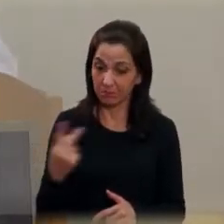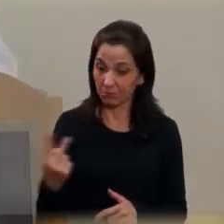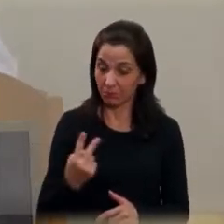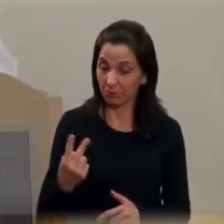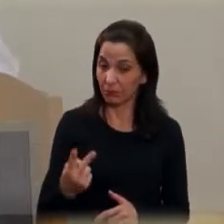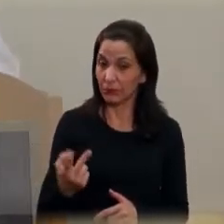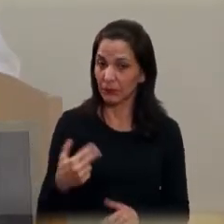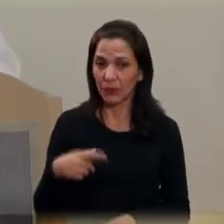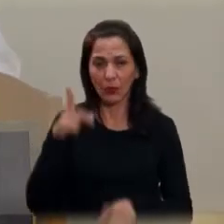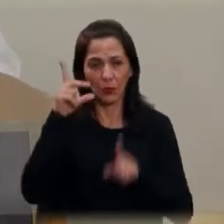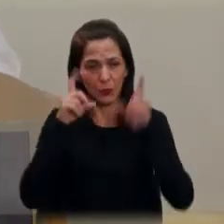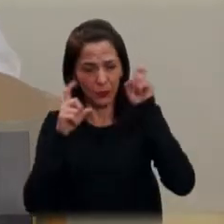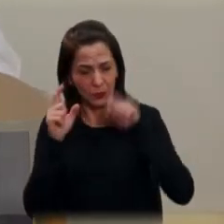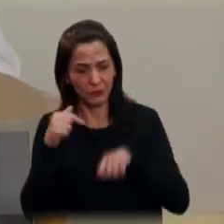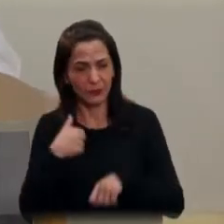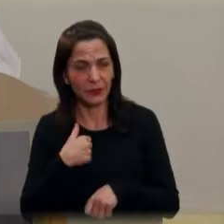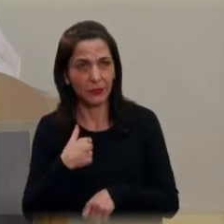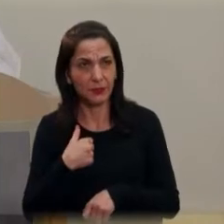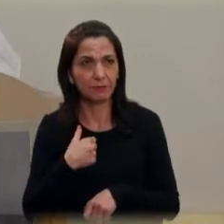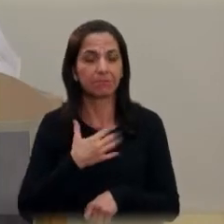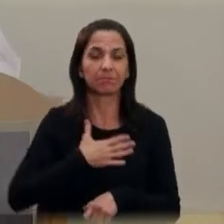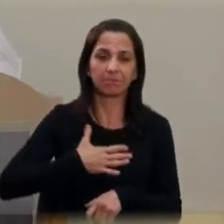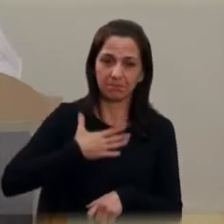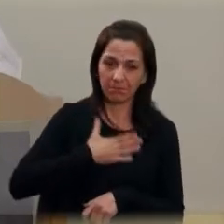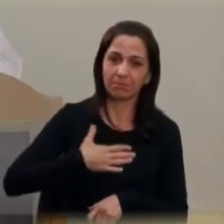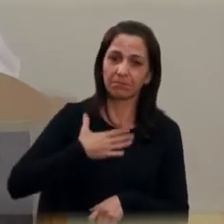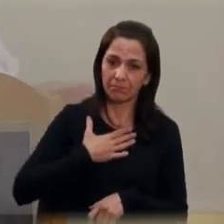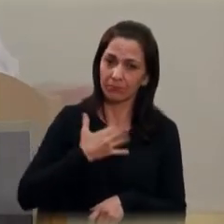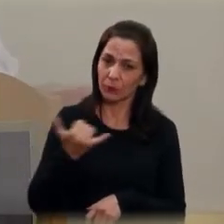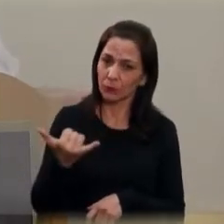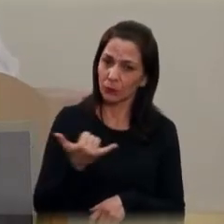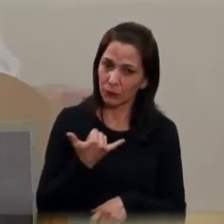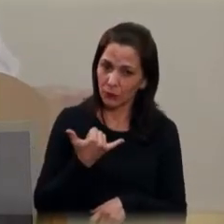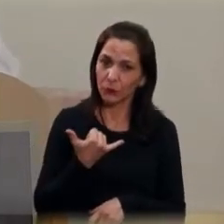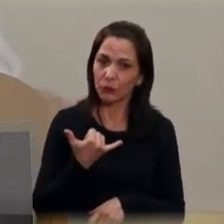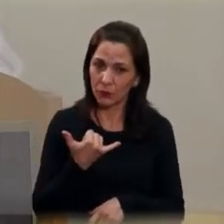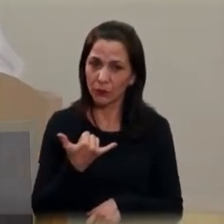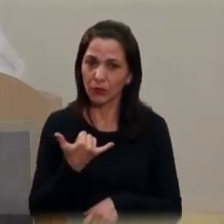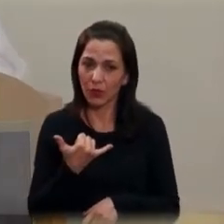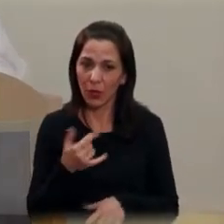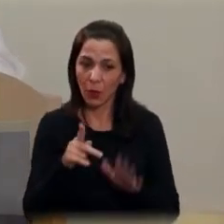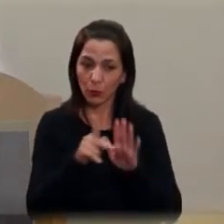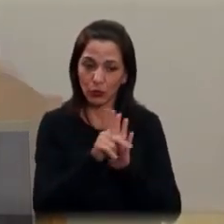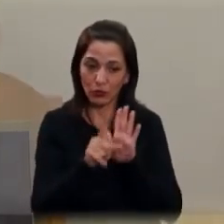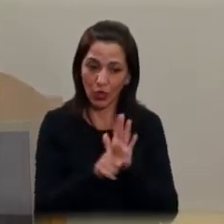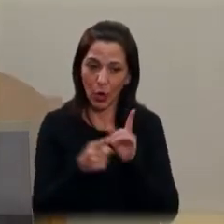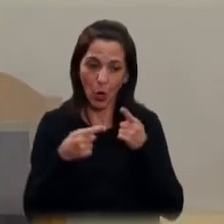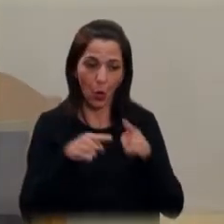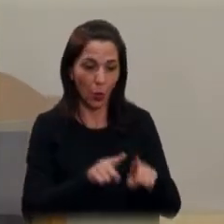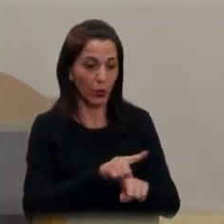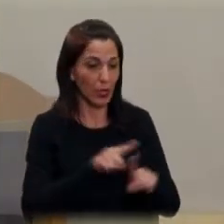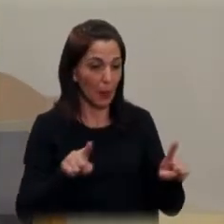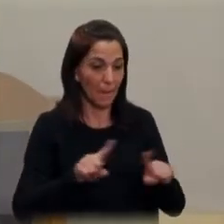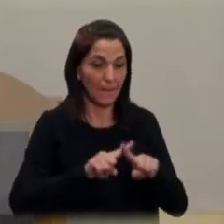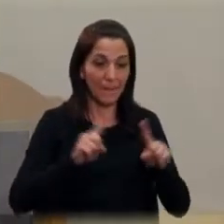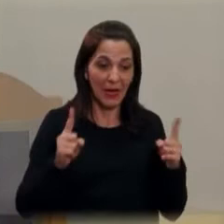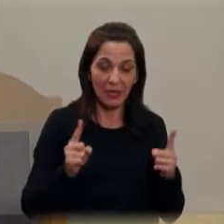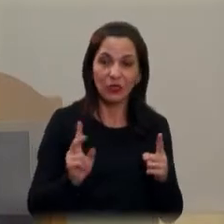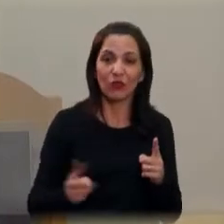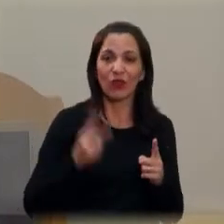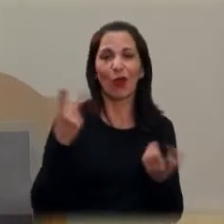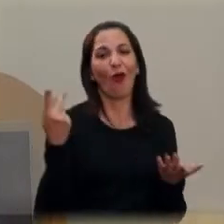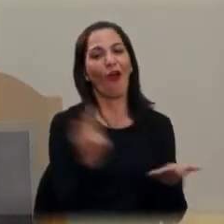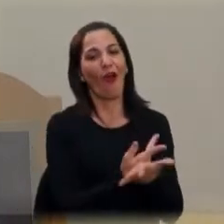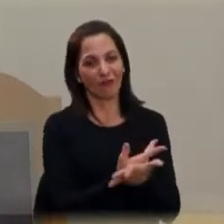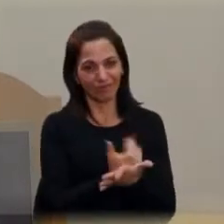nossa preocupação, eu fiquei muito satisfeito que o Grite veio aqui e disse que não está se posicionando contra o projeto, mas sim contra os preços praticados, tá?